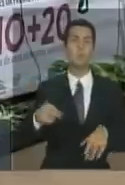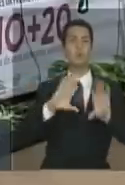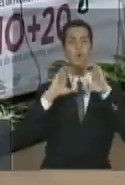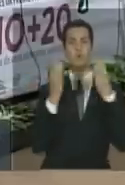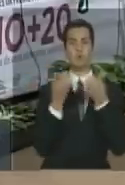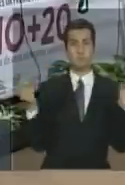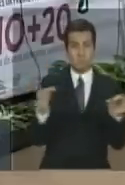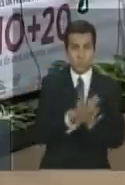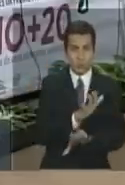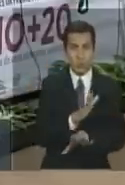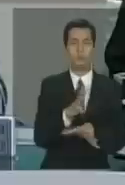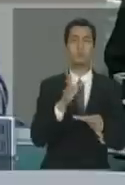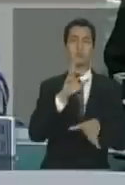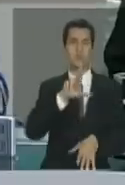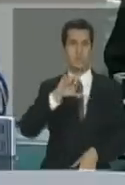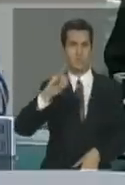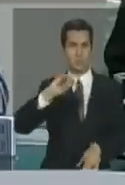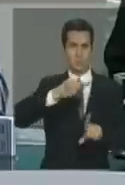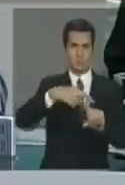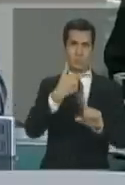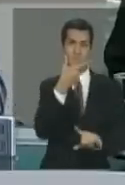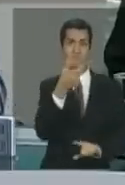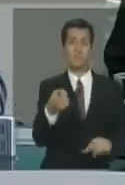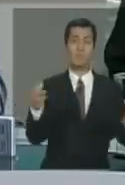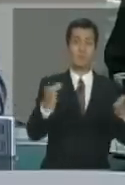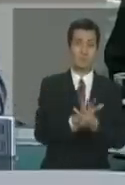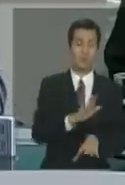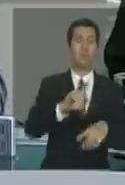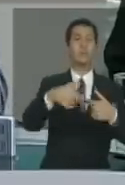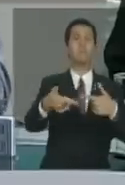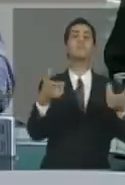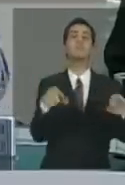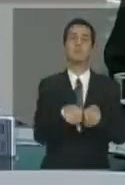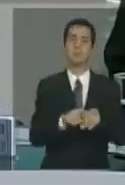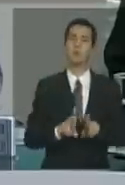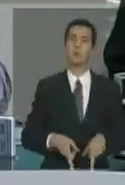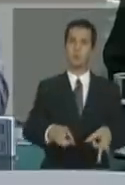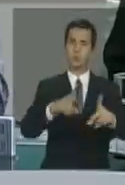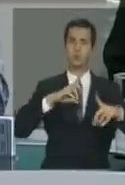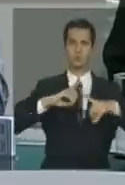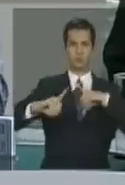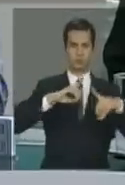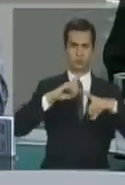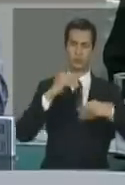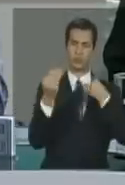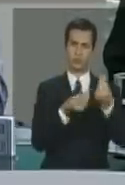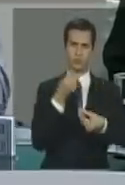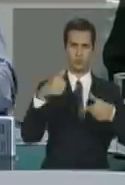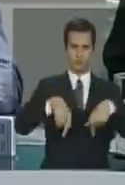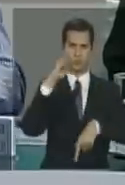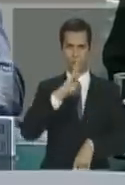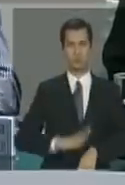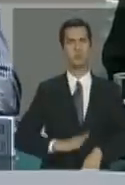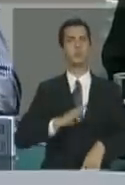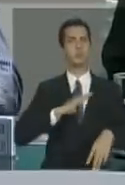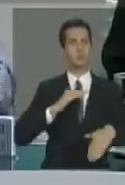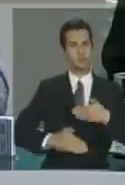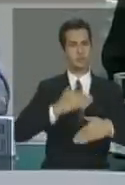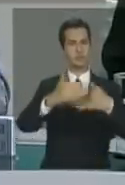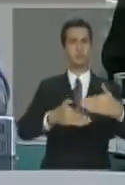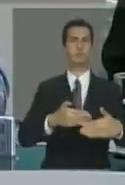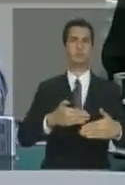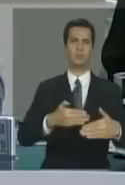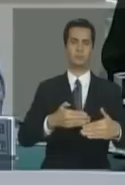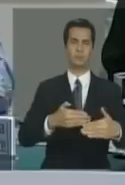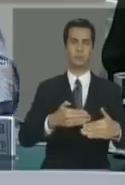uma agenda brasileira ambiciosa de transição sobre a questão dos novos rumos do desenvolvimento sustentável no Brasil. É importante que o Brasil